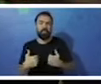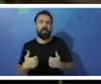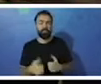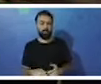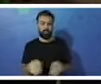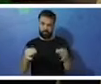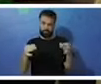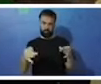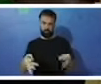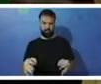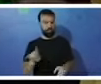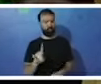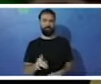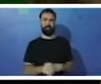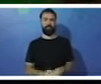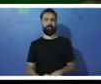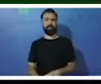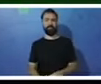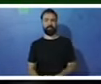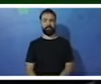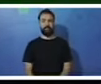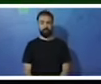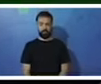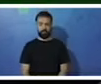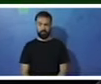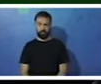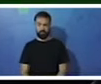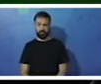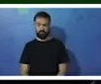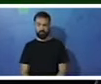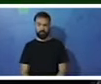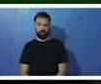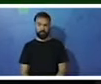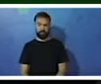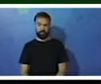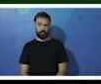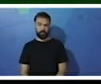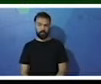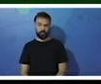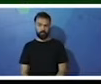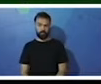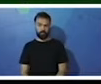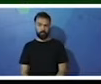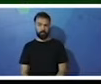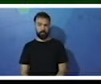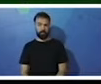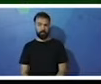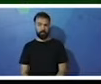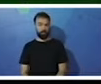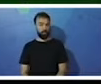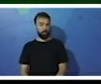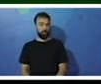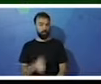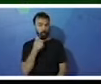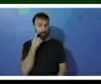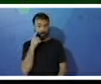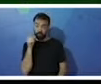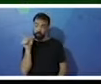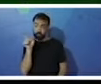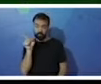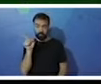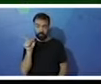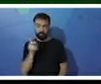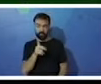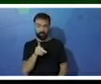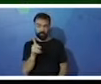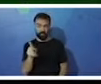não exato, ok? Então, isso é fazer estimativas. Quando você olha para mim, professora Roberta, para